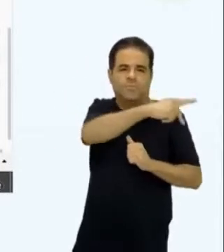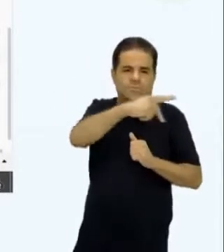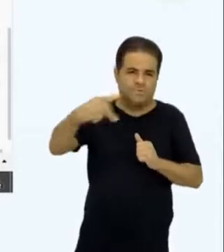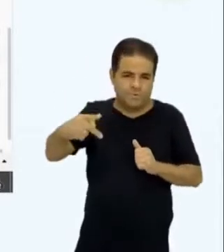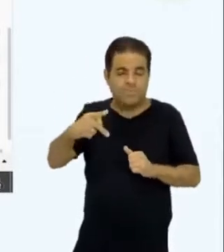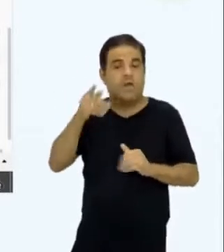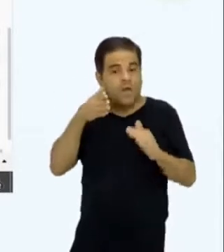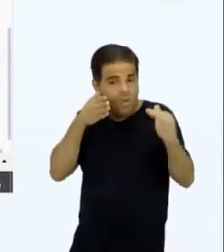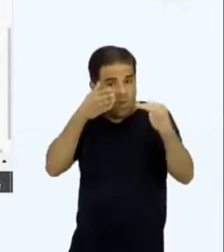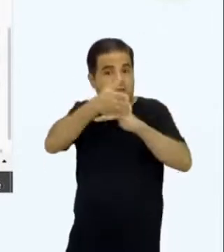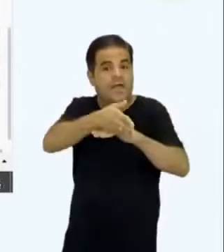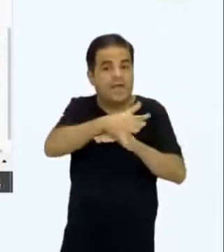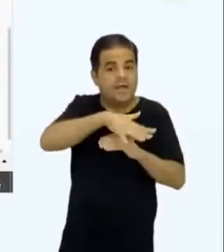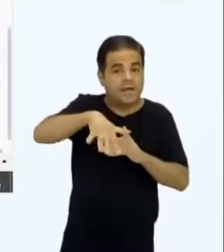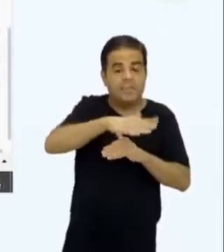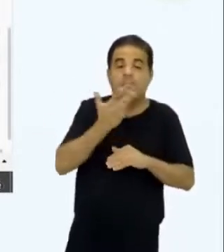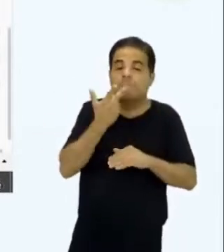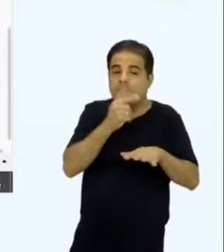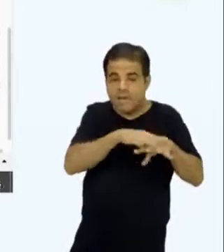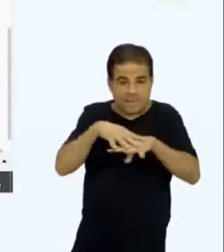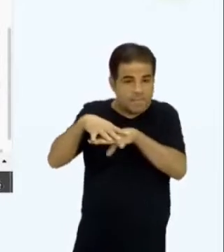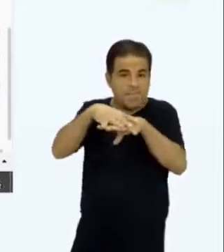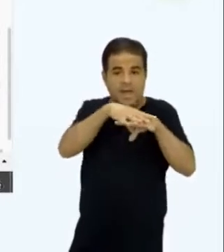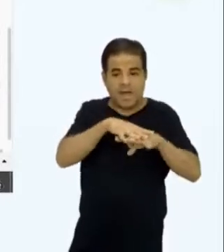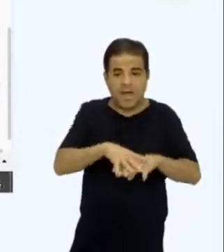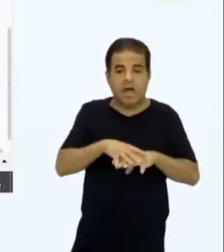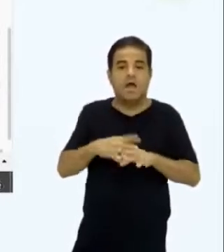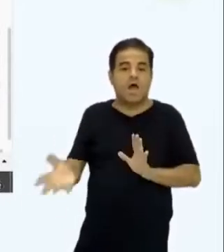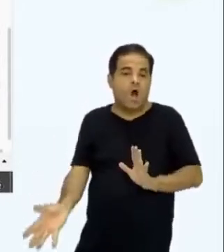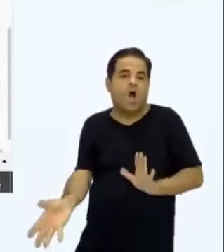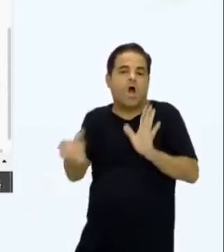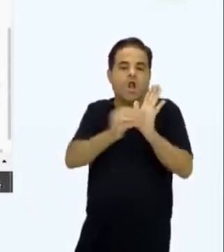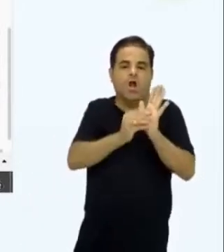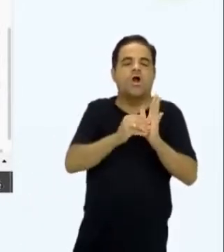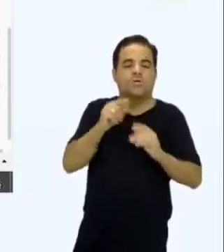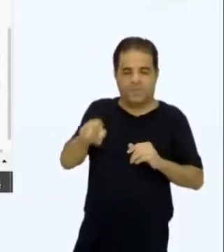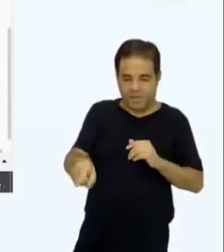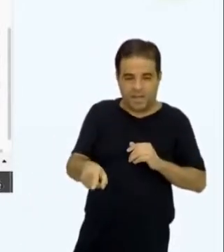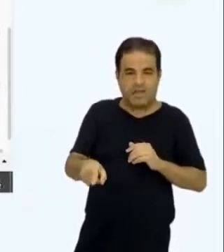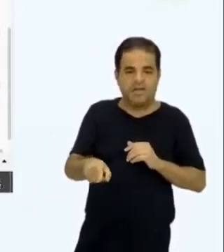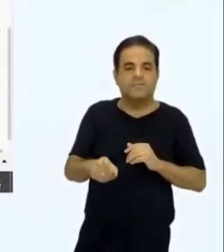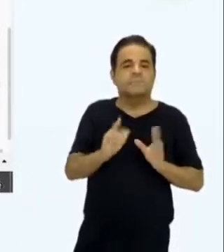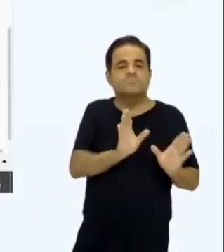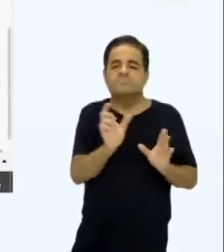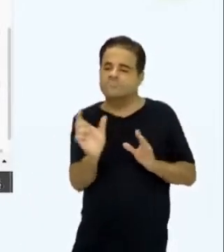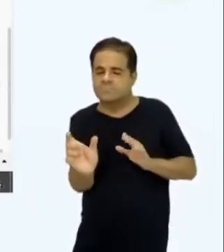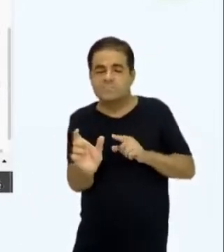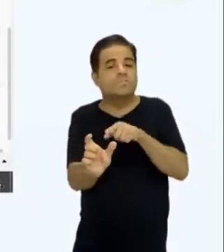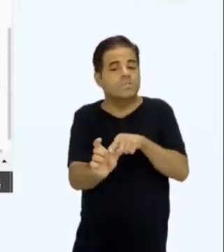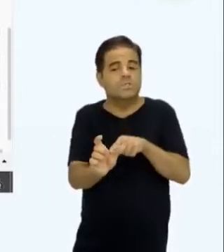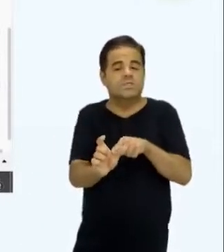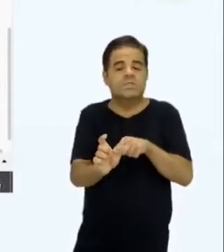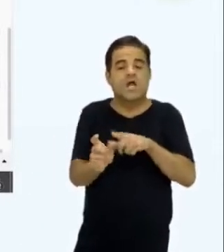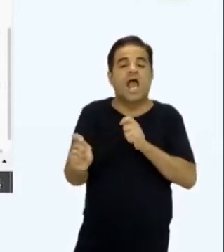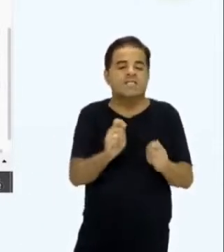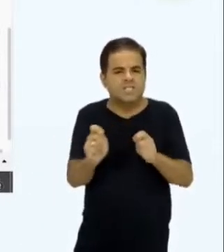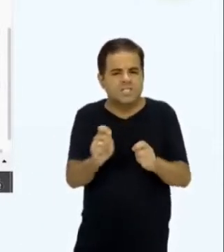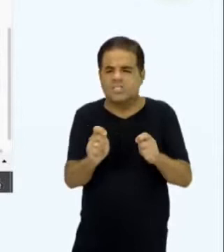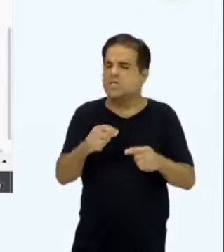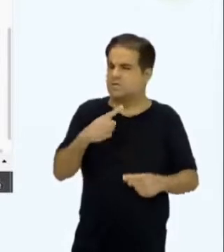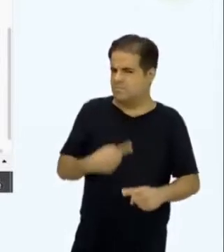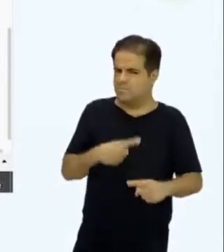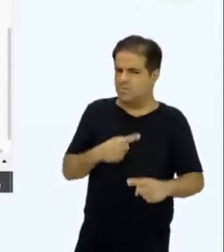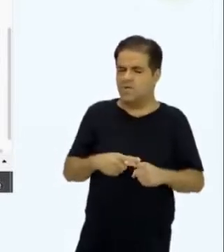Então, eu entro aqui na parte de matemática e coloco um bloquinho chamado restringir. Por quê?